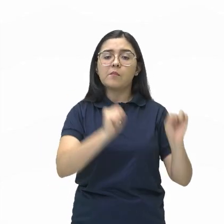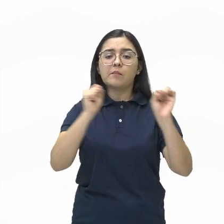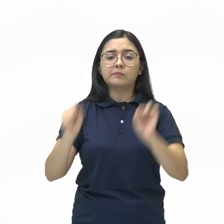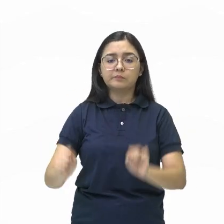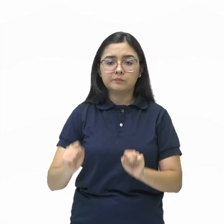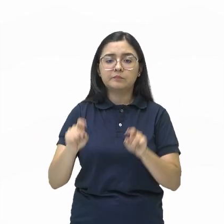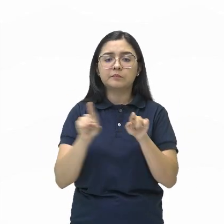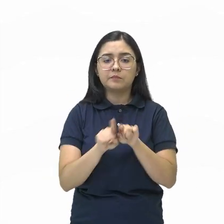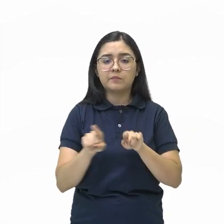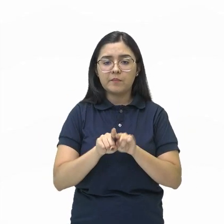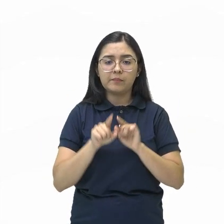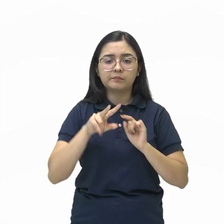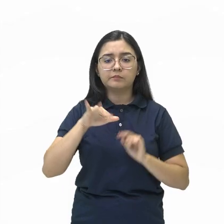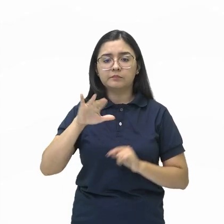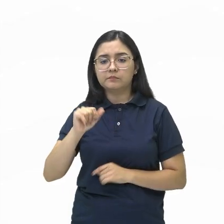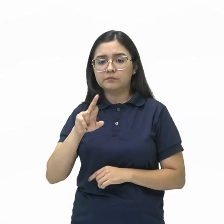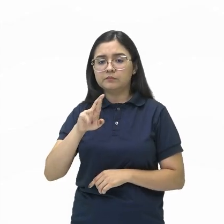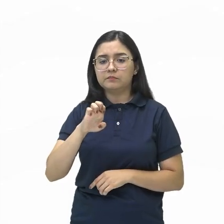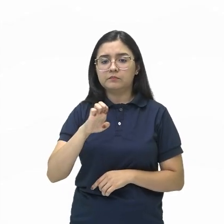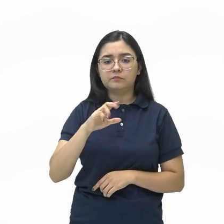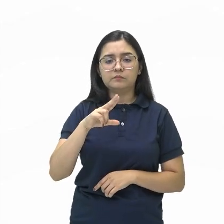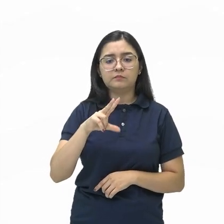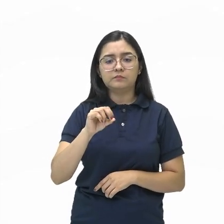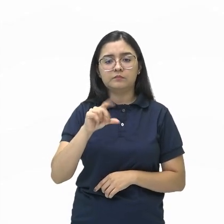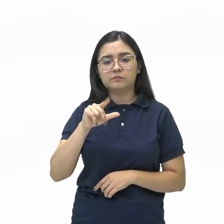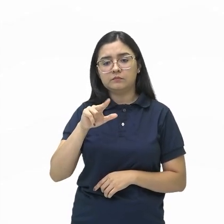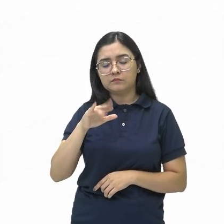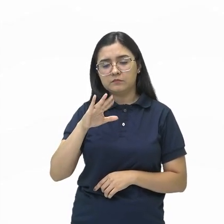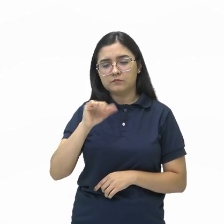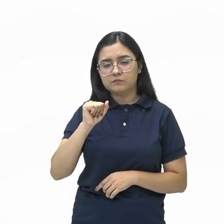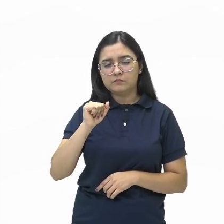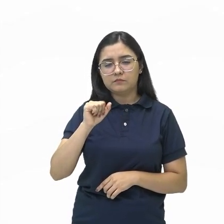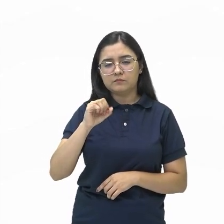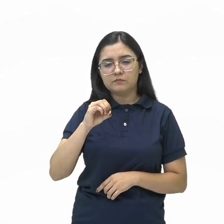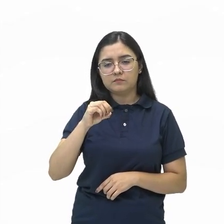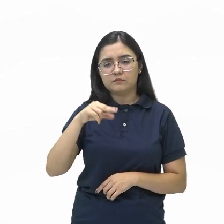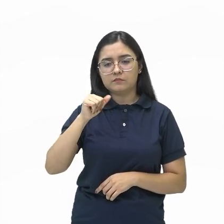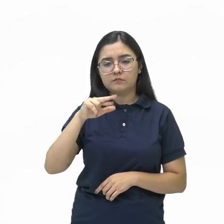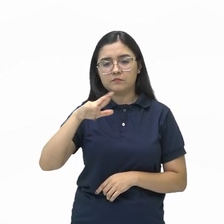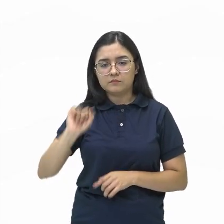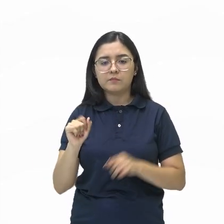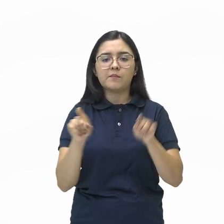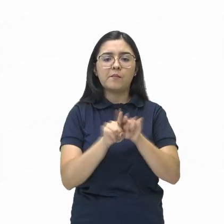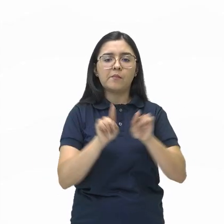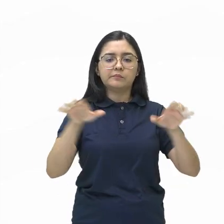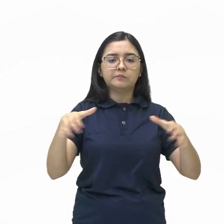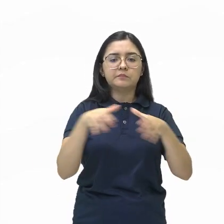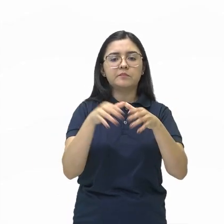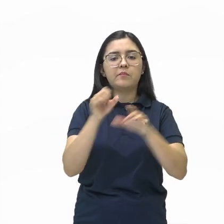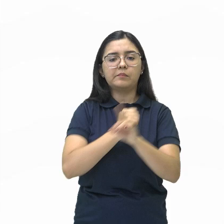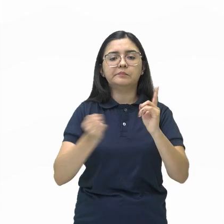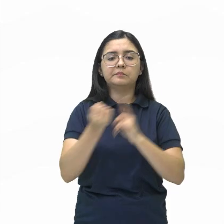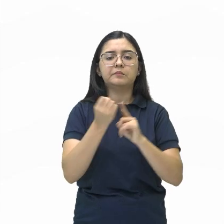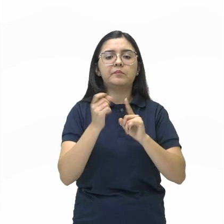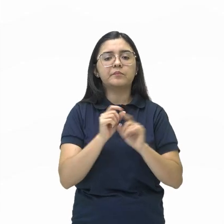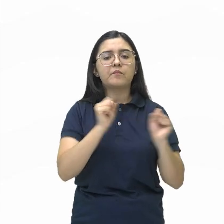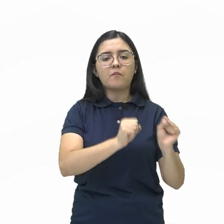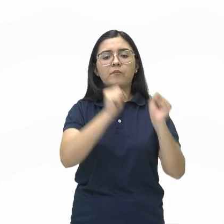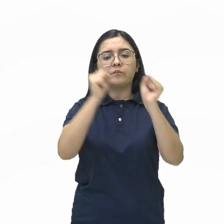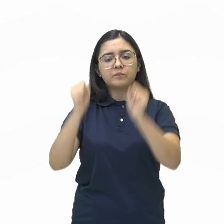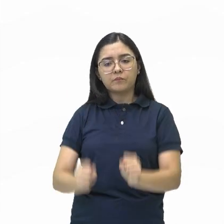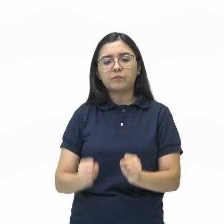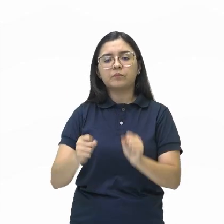via revolucionária, e a abolição das classes sociais e a centralização do poder